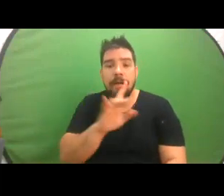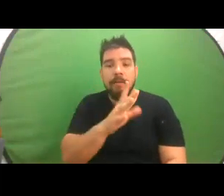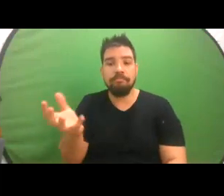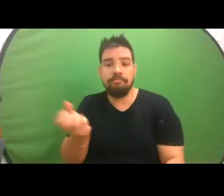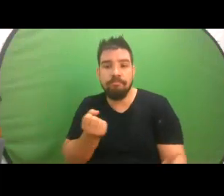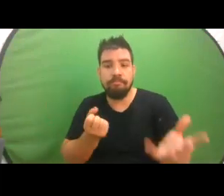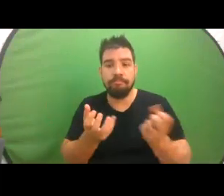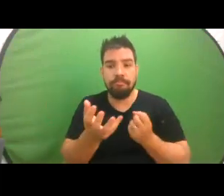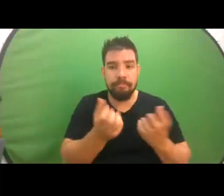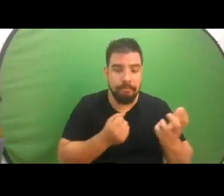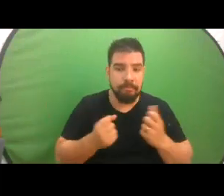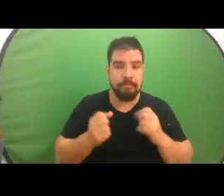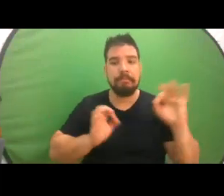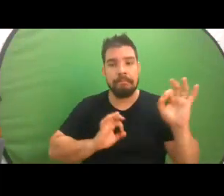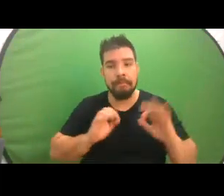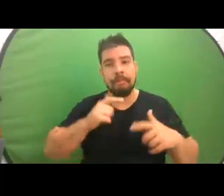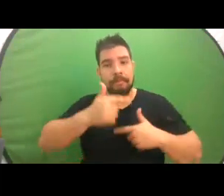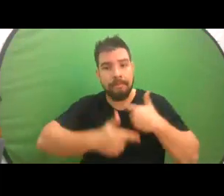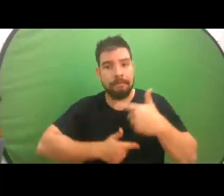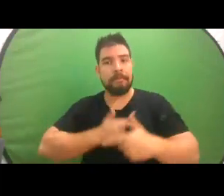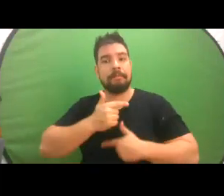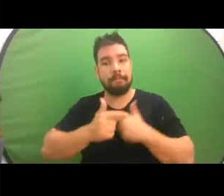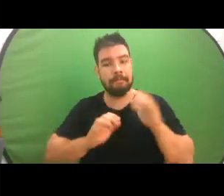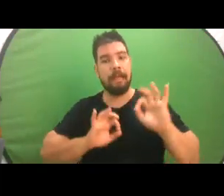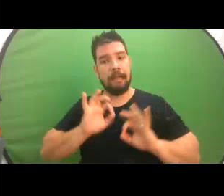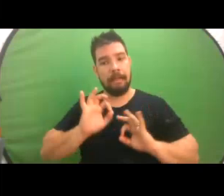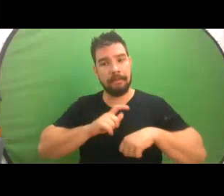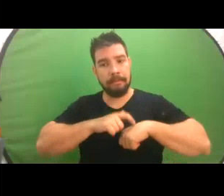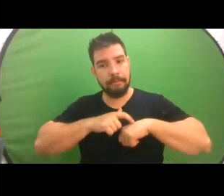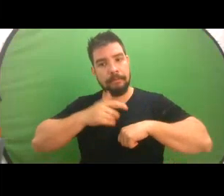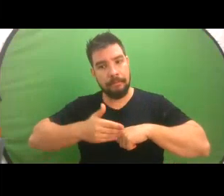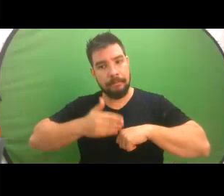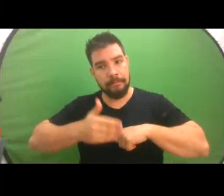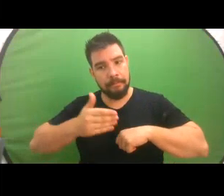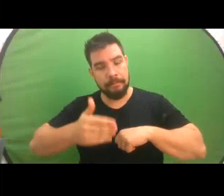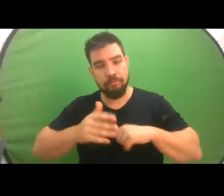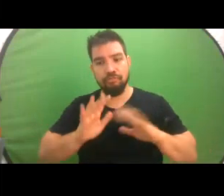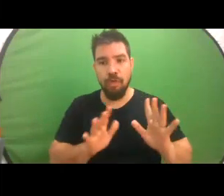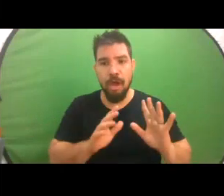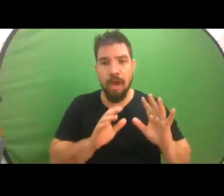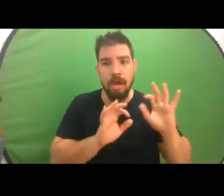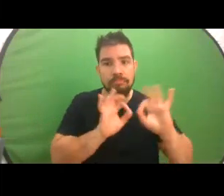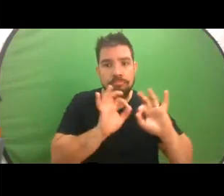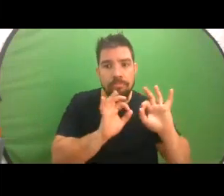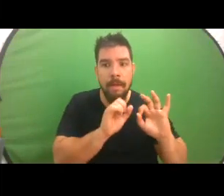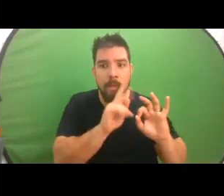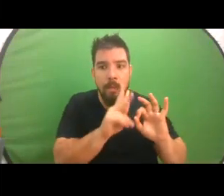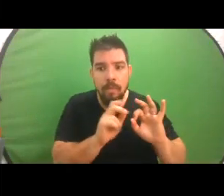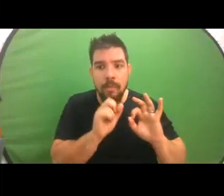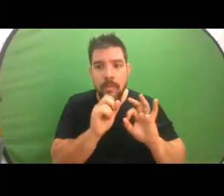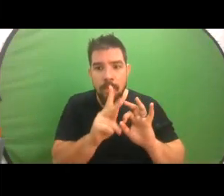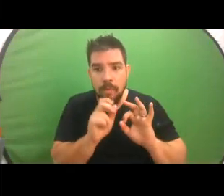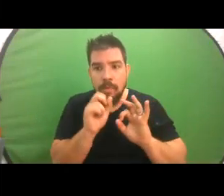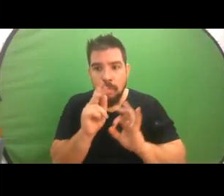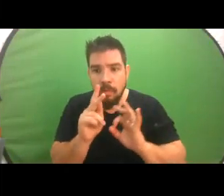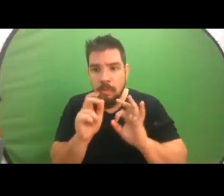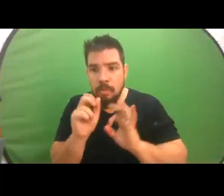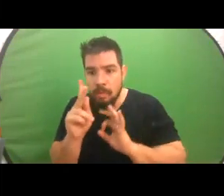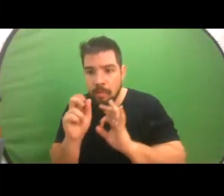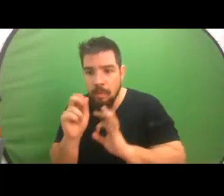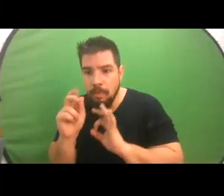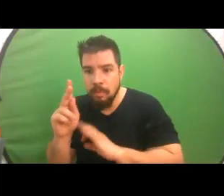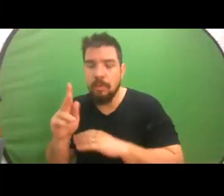então, demanda um certo tempo, e assim, à medida que a gente vai vencendo algumas etapas, aí a gente vai indo para as outras,